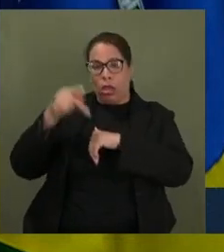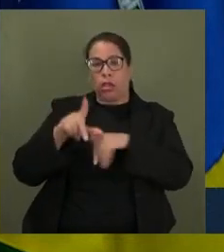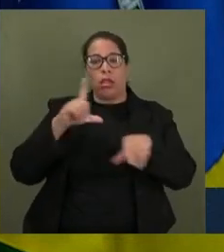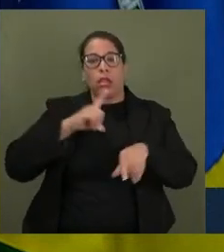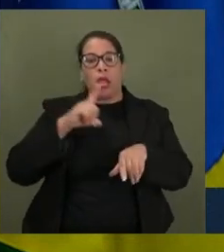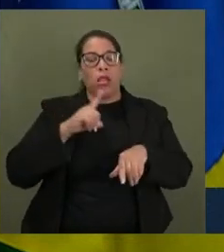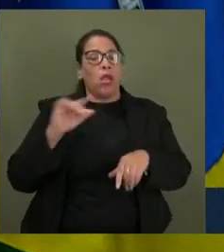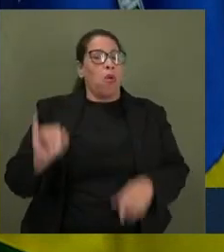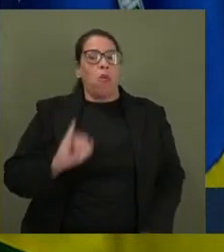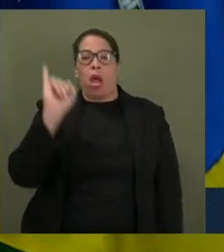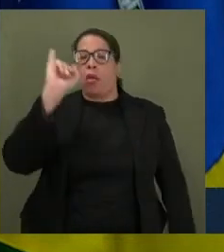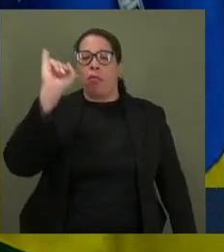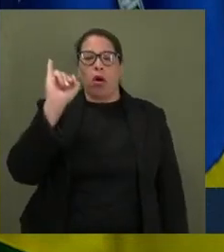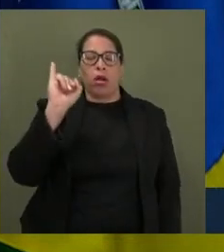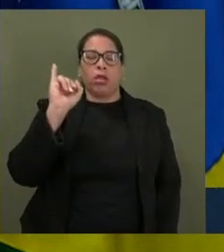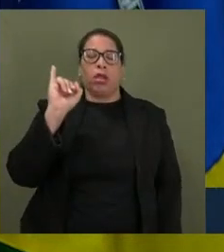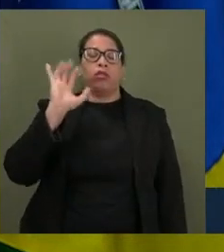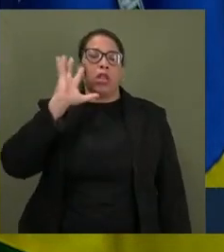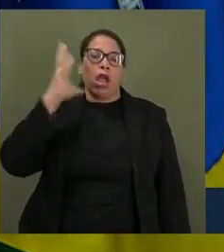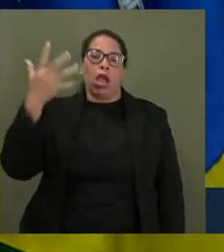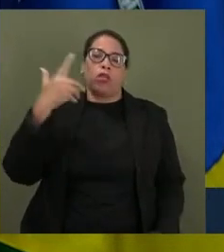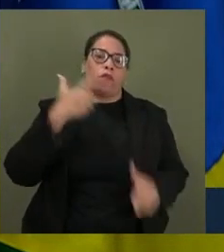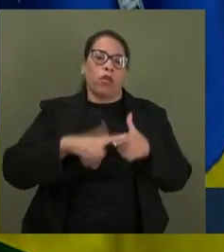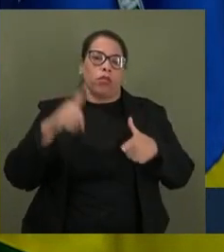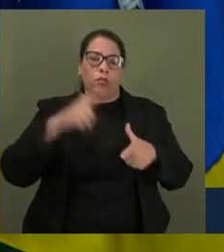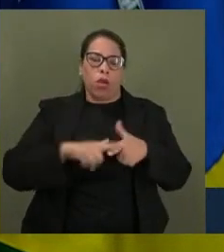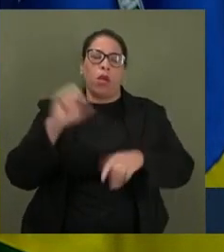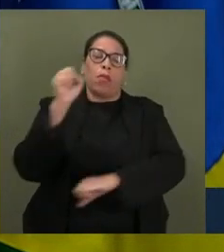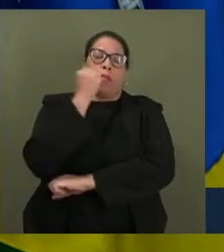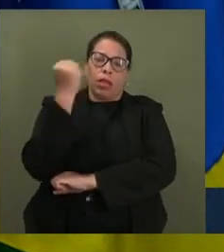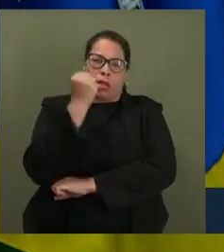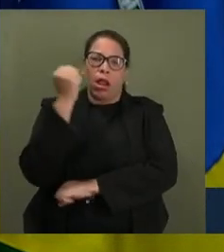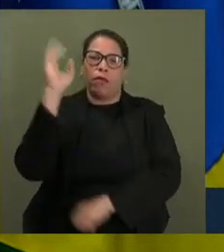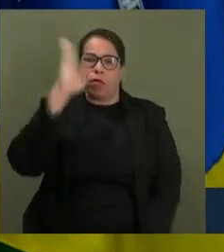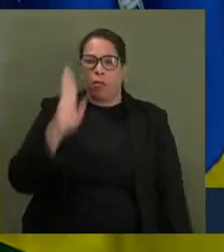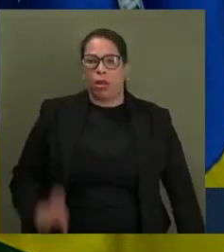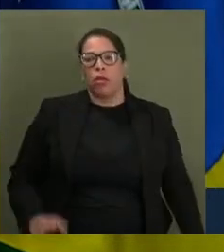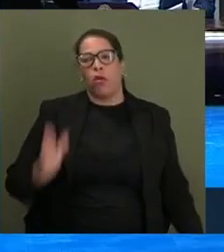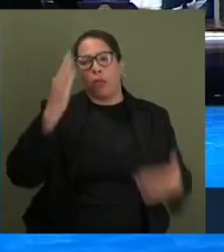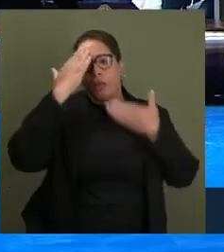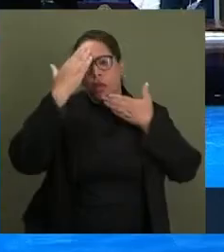torne irrelevante na resolução dos graves problemas nacionais. Muito obrigado, senhor presidente.